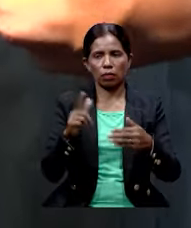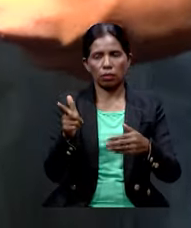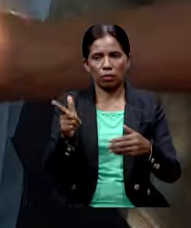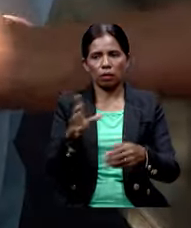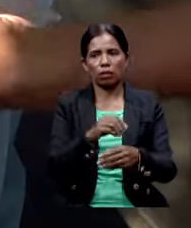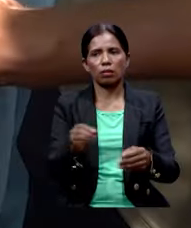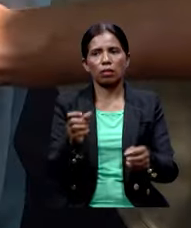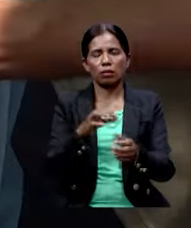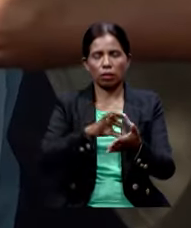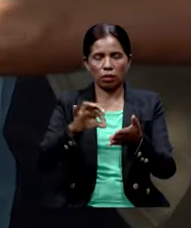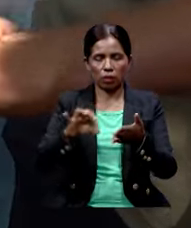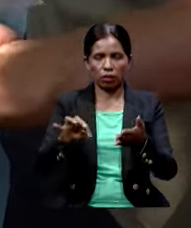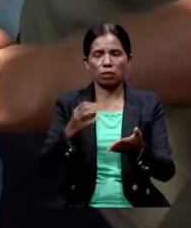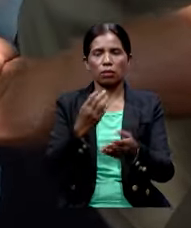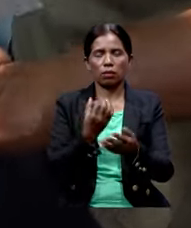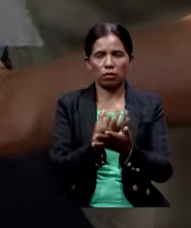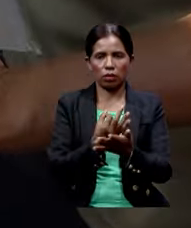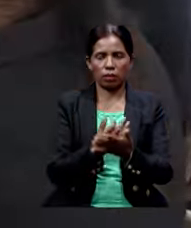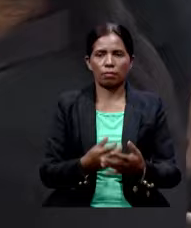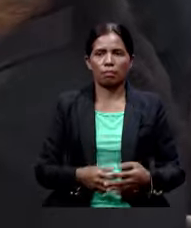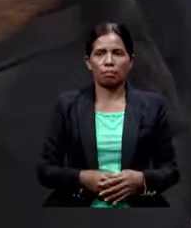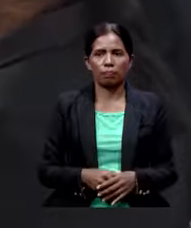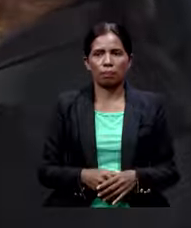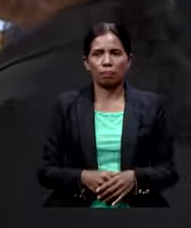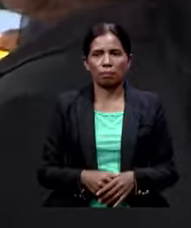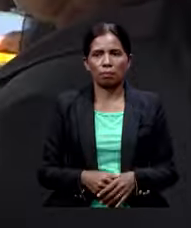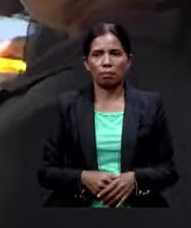estudante ho di halo registração. Lamberto da Silva, Emerenciano Martins, GMN.